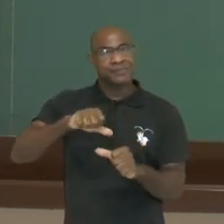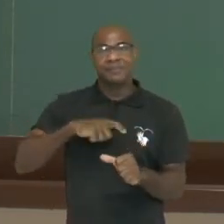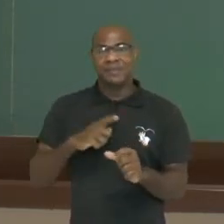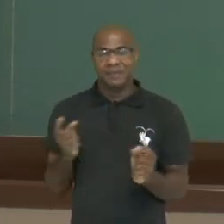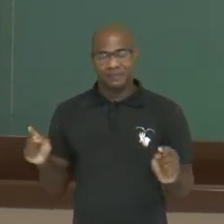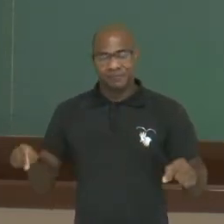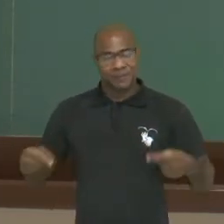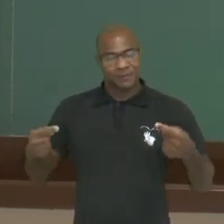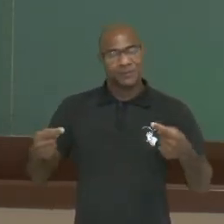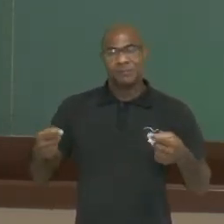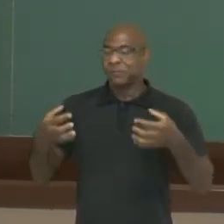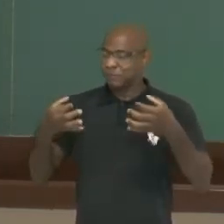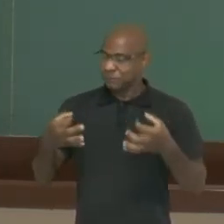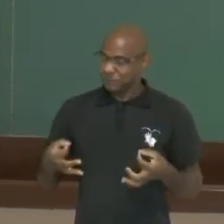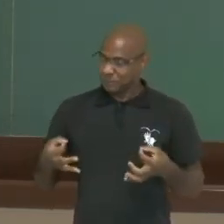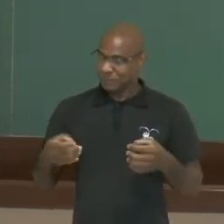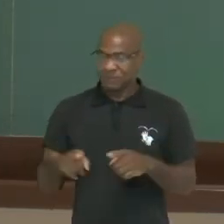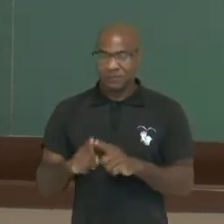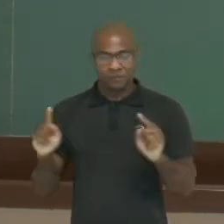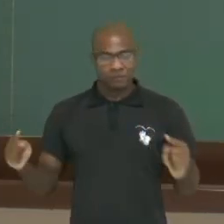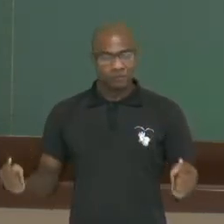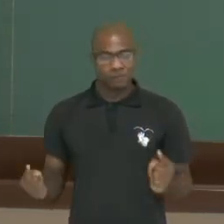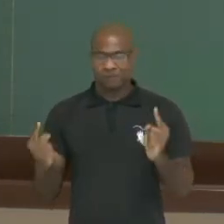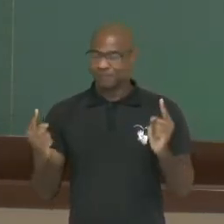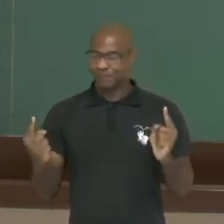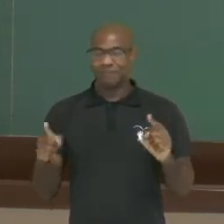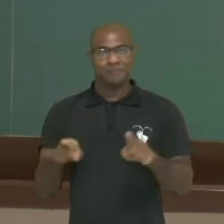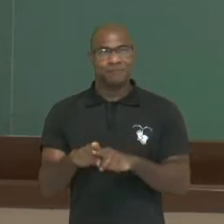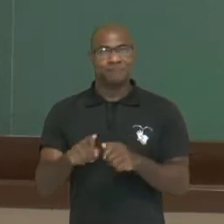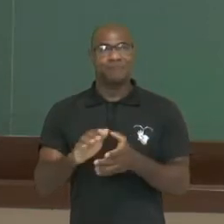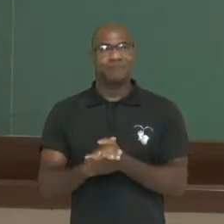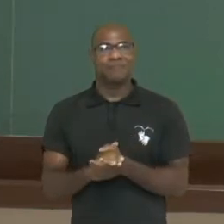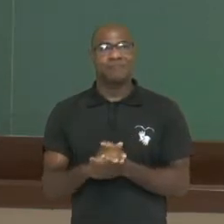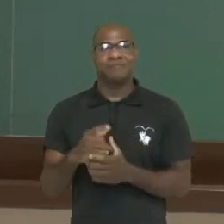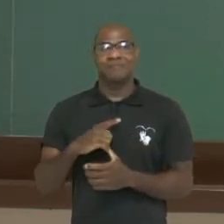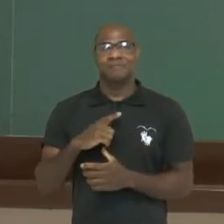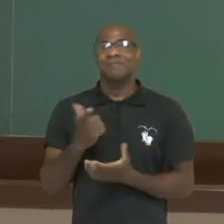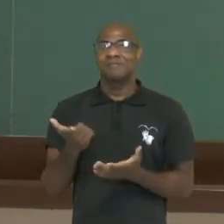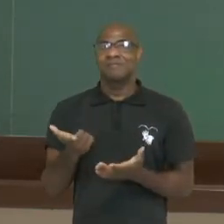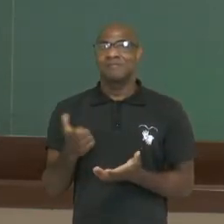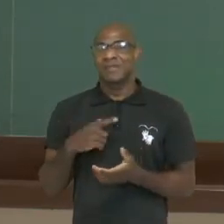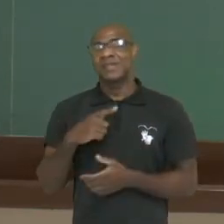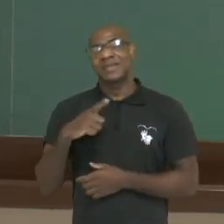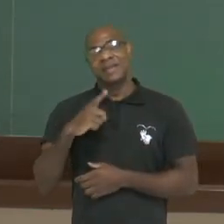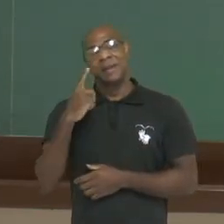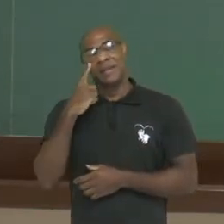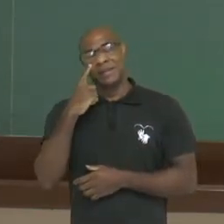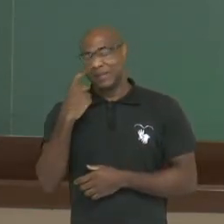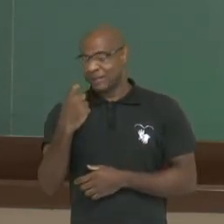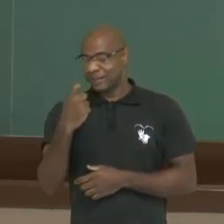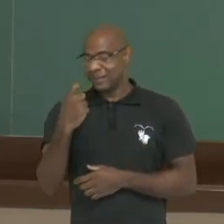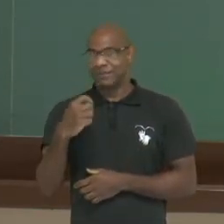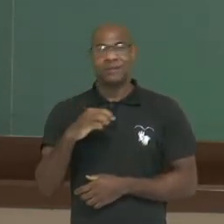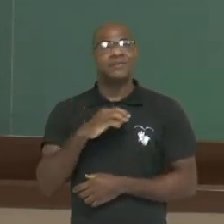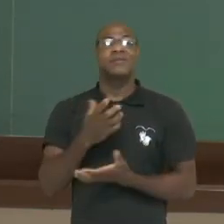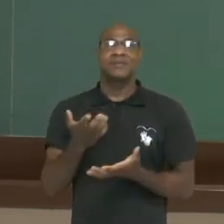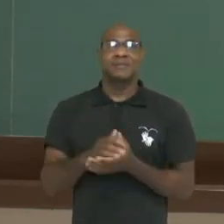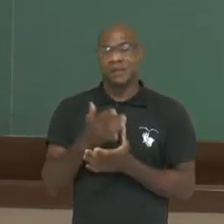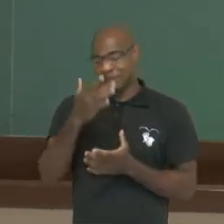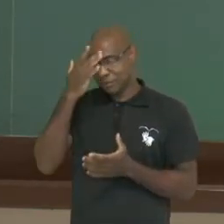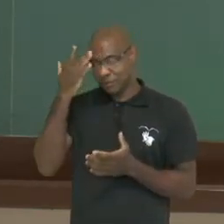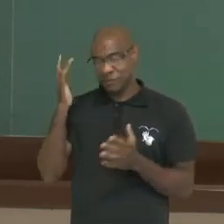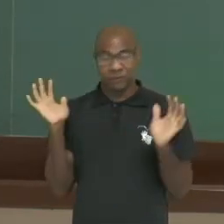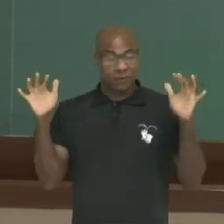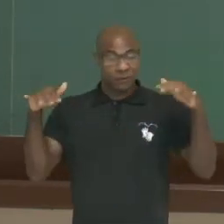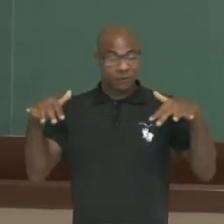justa entre os competidores, para tornar a disputa mais interessante para os telespectadores, para quem